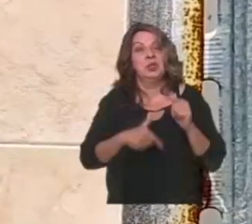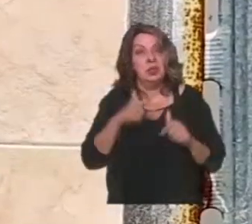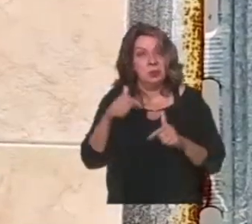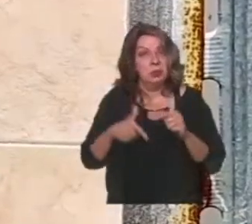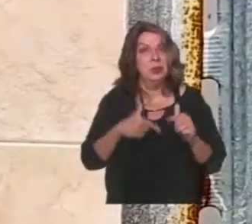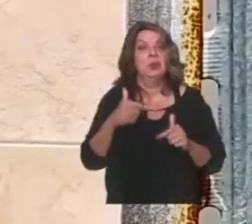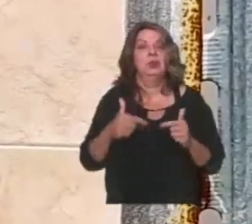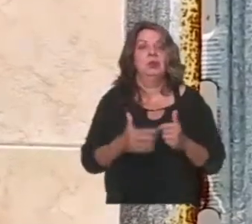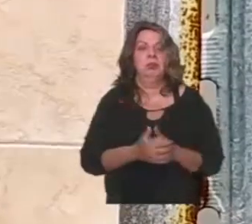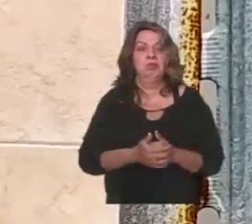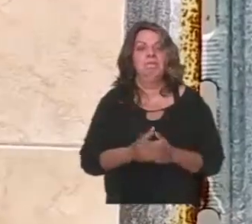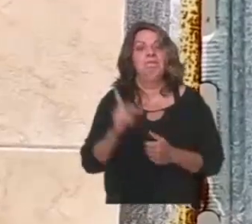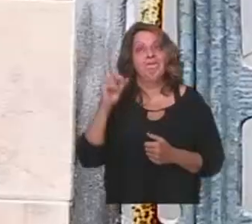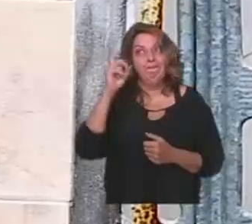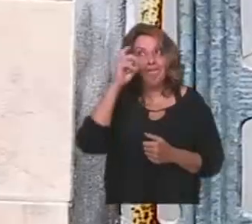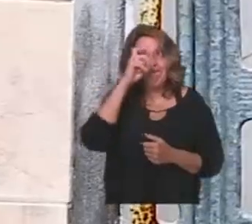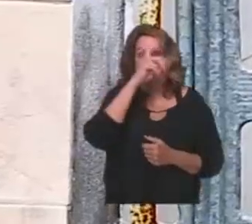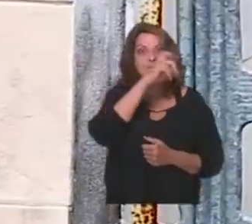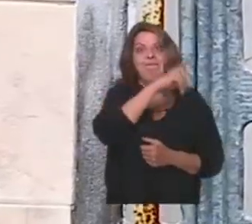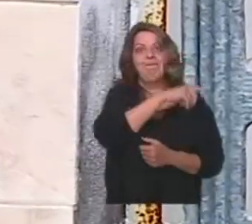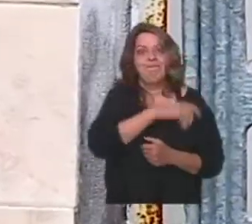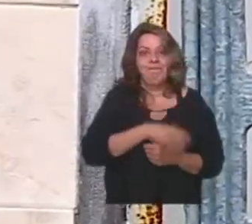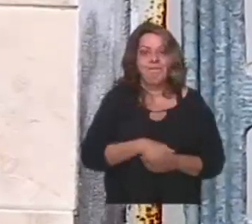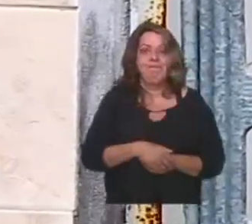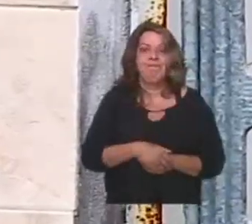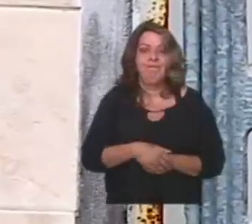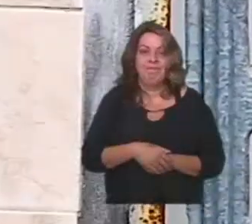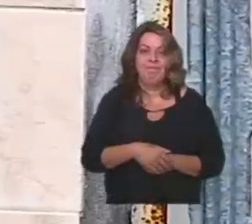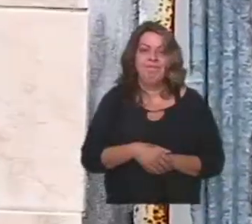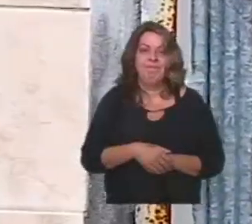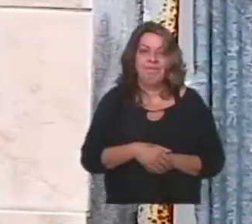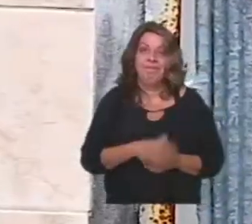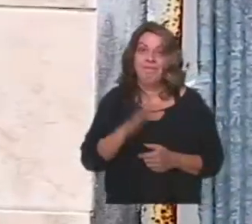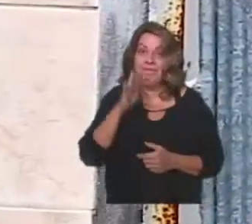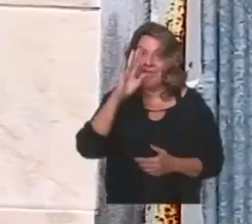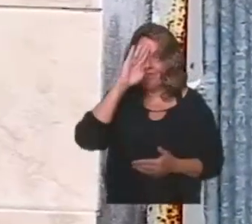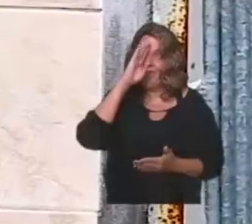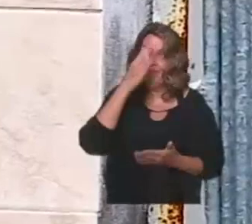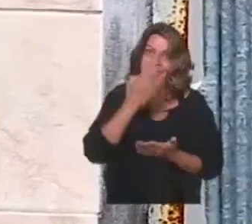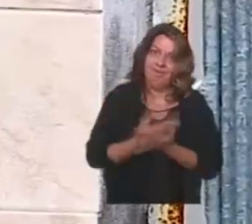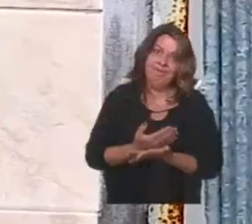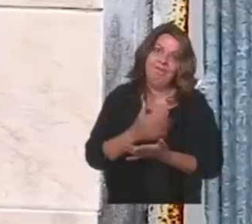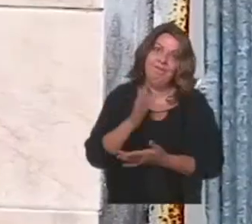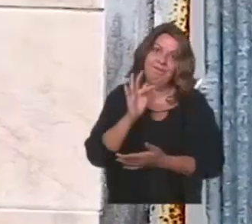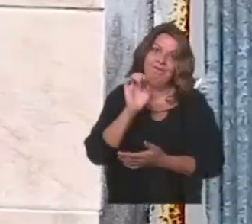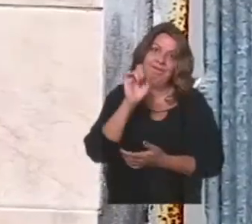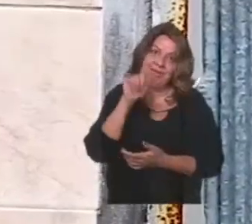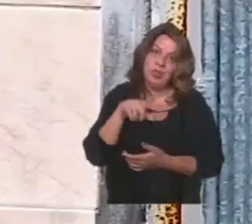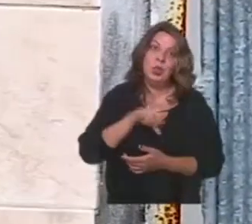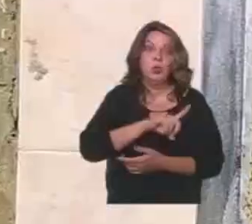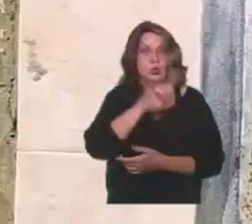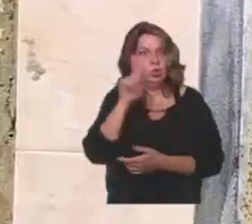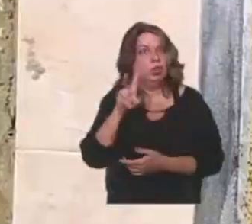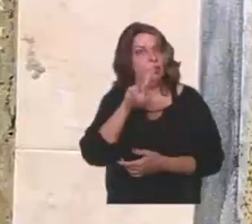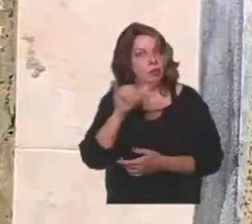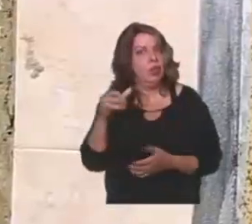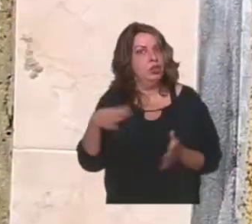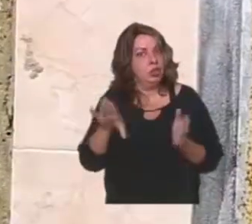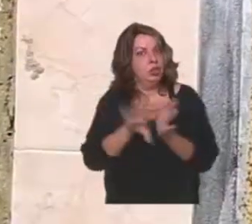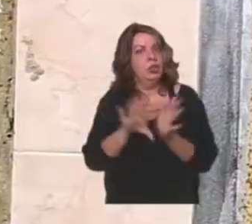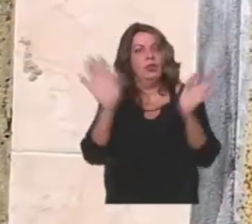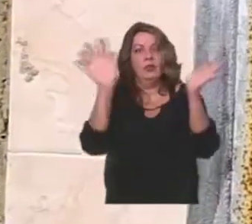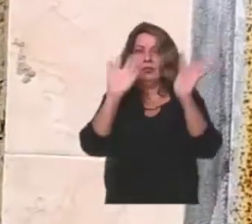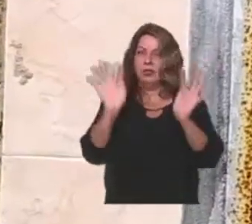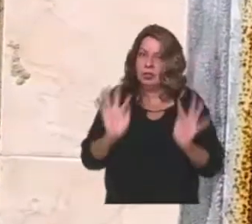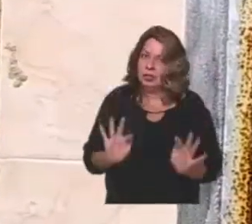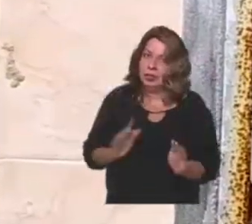e é difícil as coisas. É, que é isso que vem lutando, tem a fé e vai em frente. E um dia vai chegar. Fico feliz que